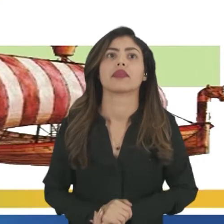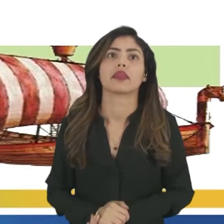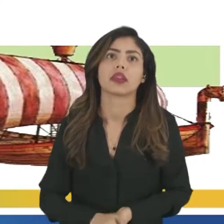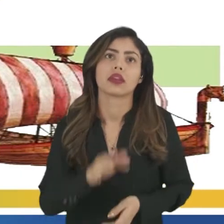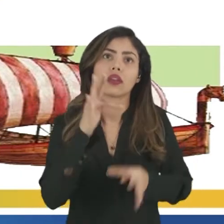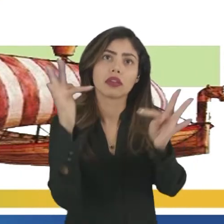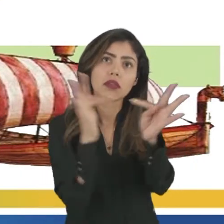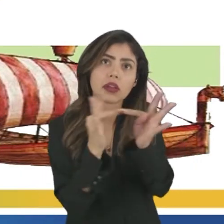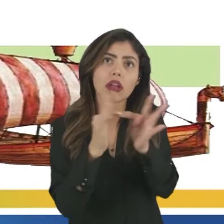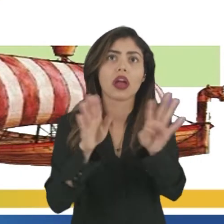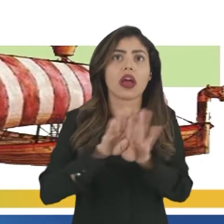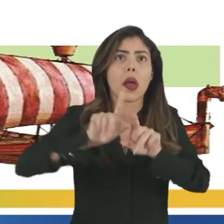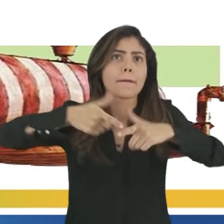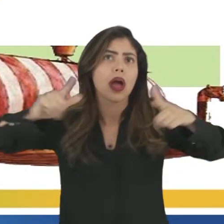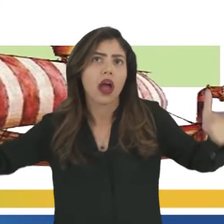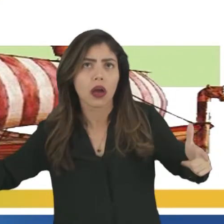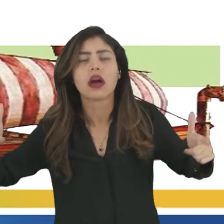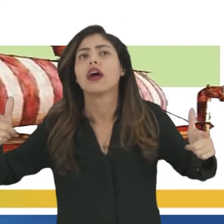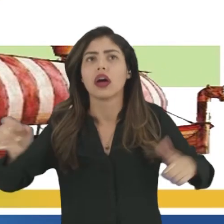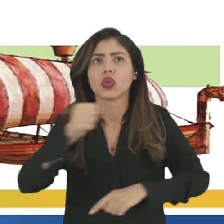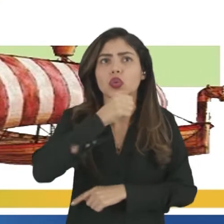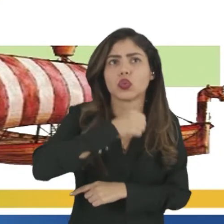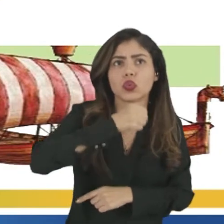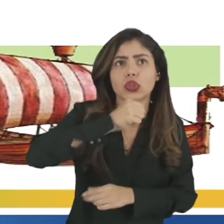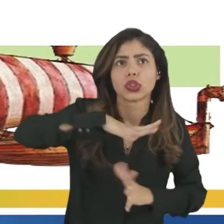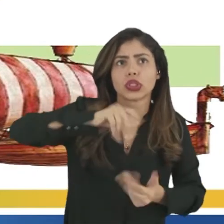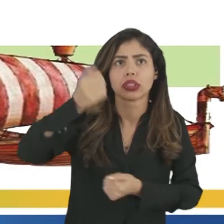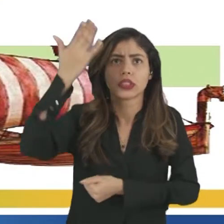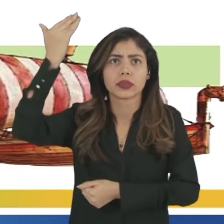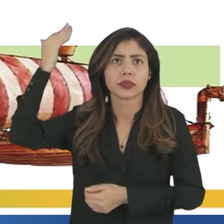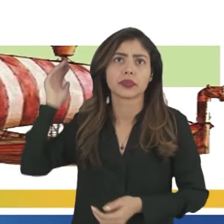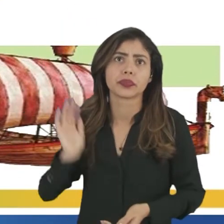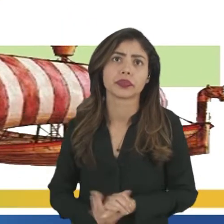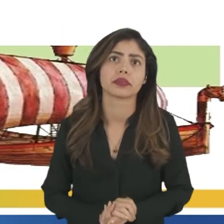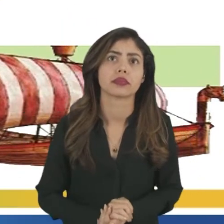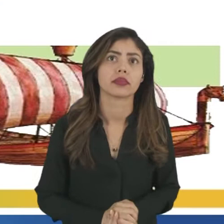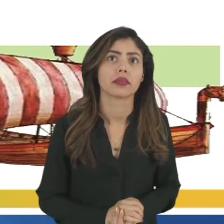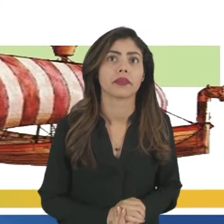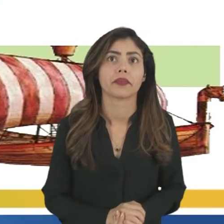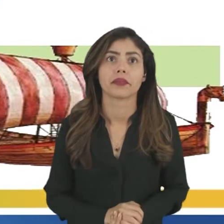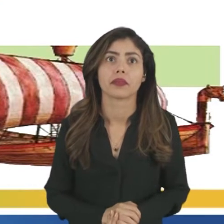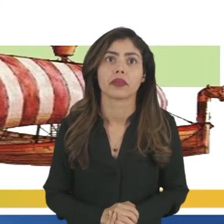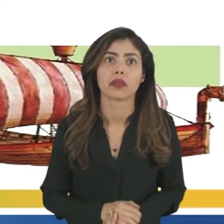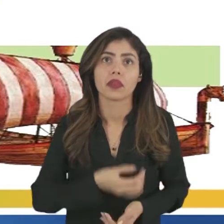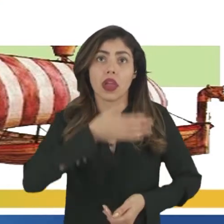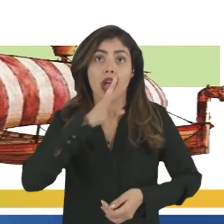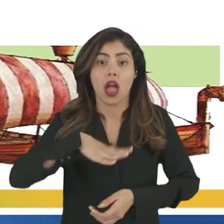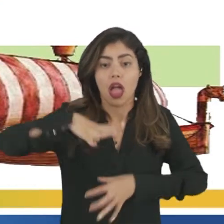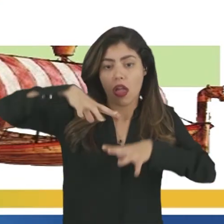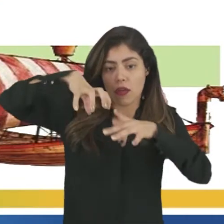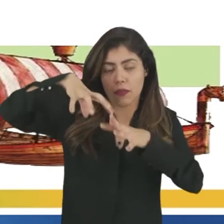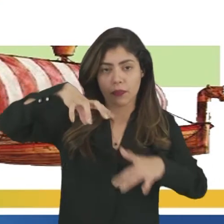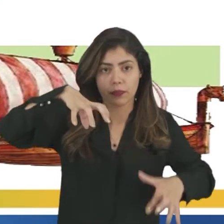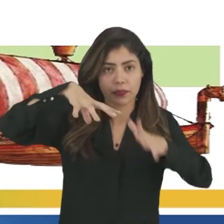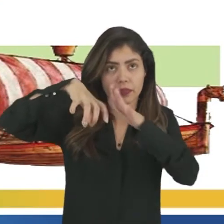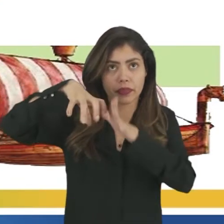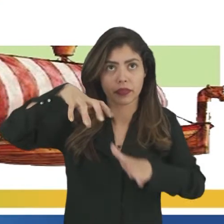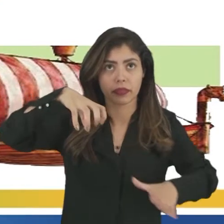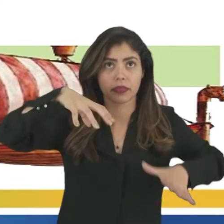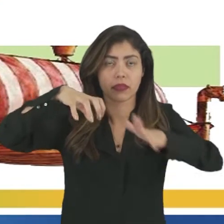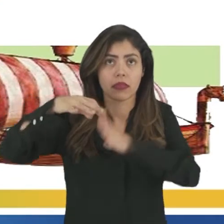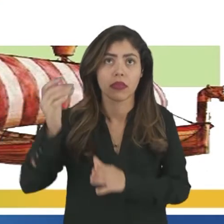fenícios foram os maiores navegadores do mundo antigo. Com audácia, percorreram o mar Mediterrâneo